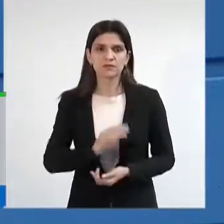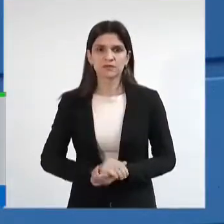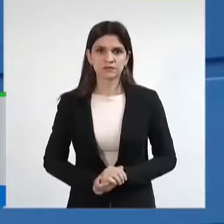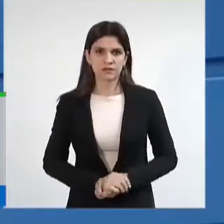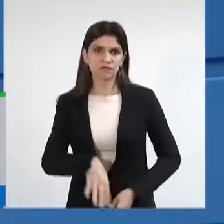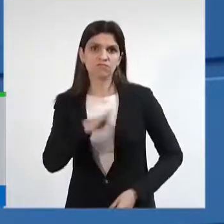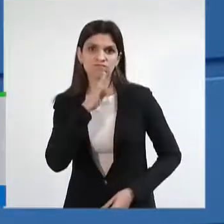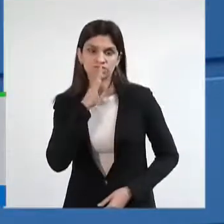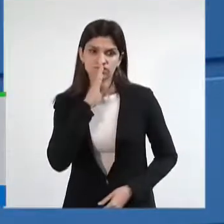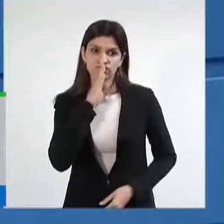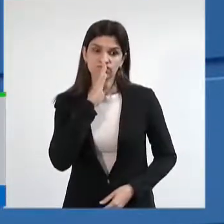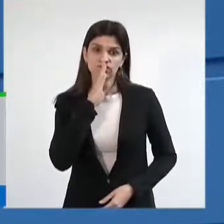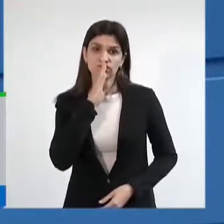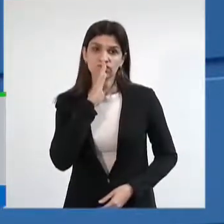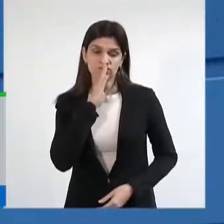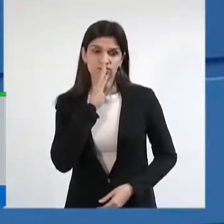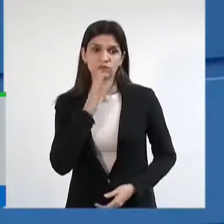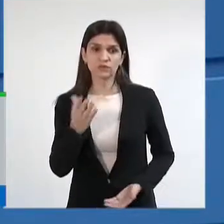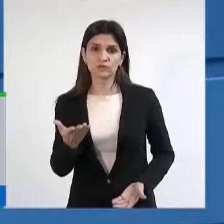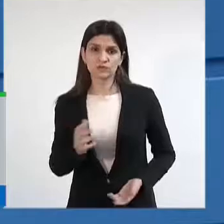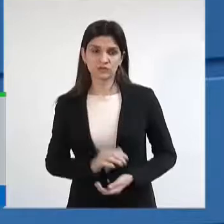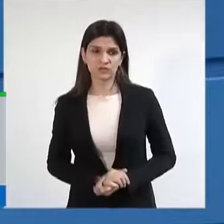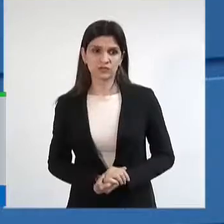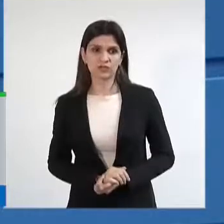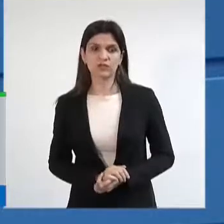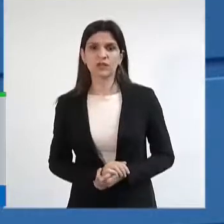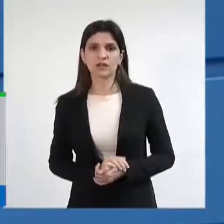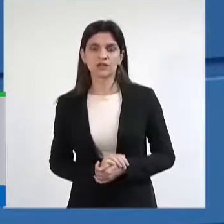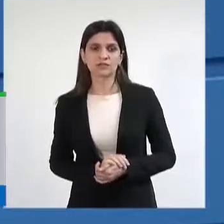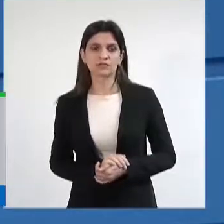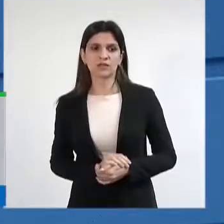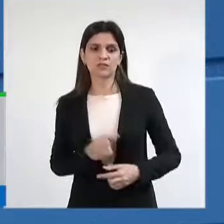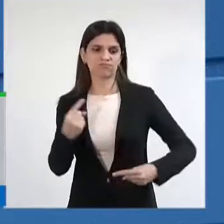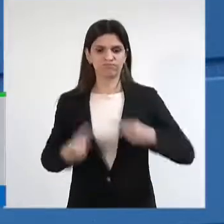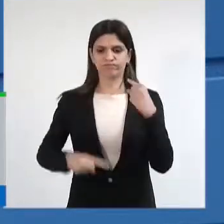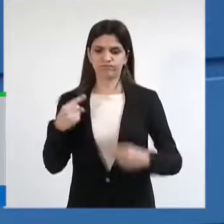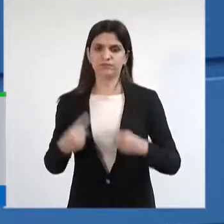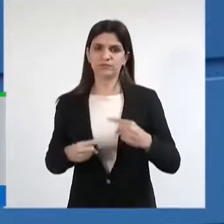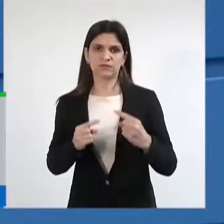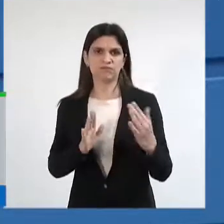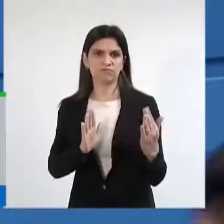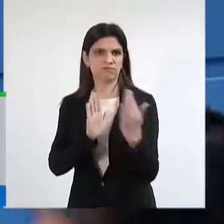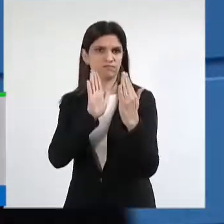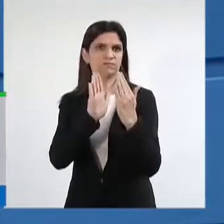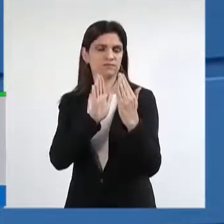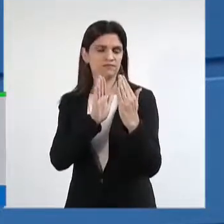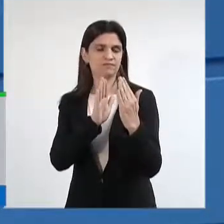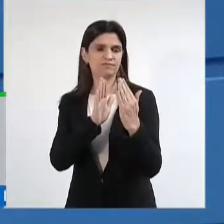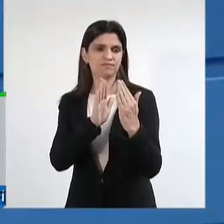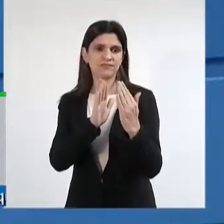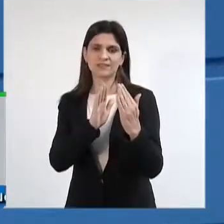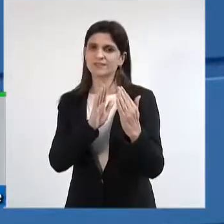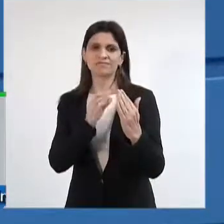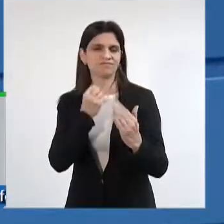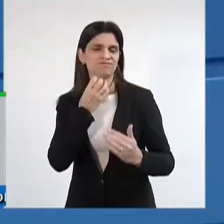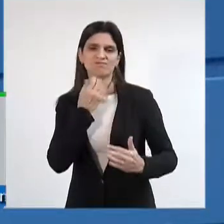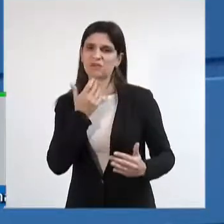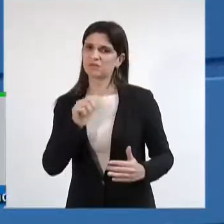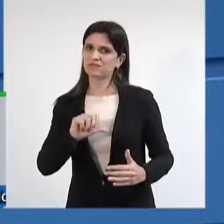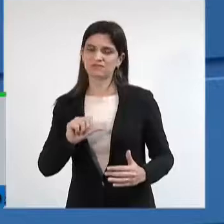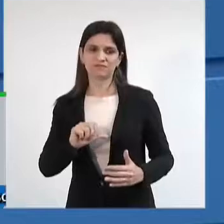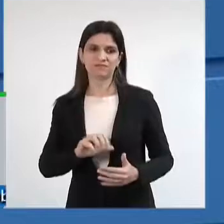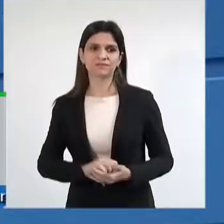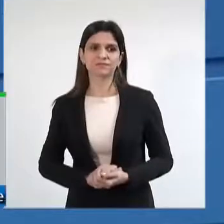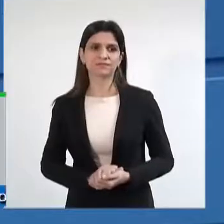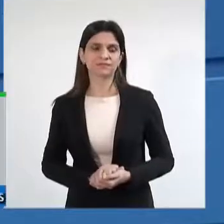fala, batendo de frente ideologicamente, eu acho que isso é muito ruim para uma nação. Mas, quando Vossa